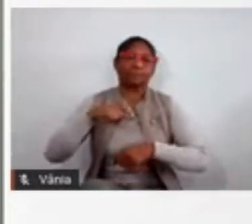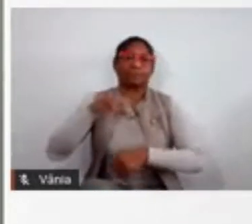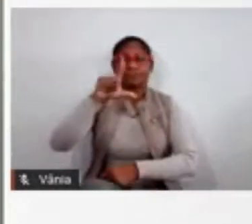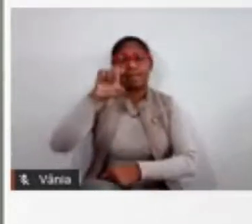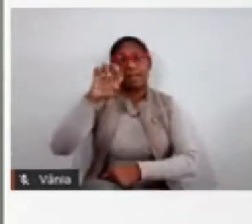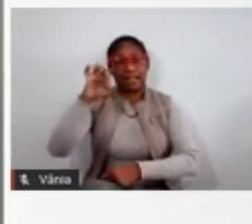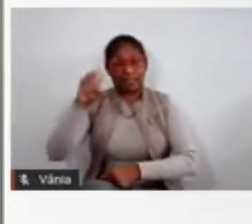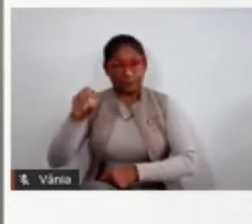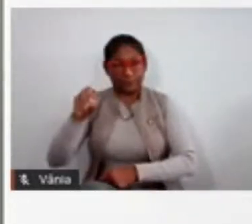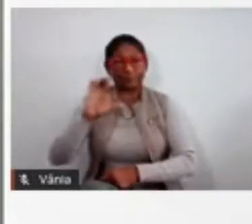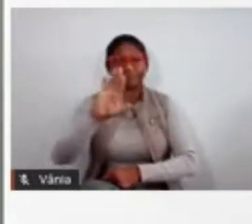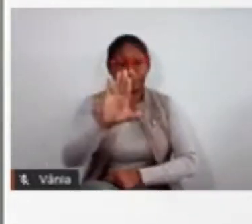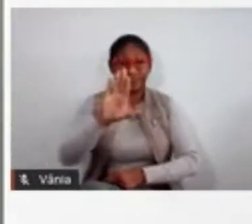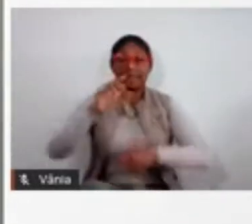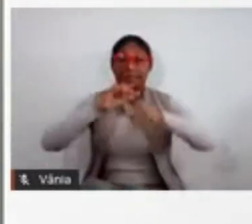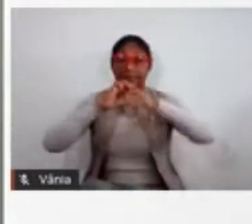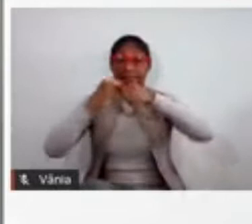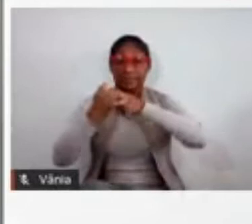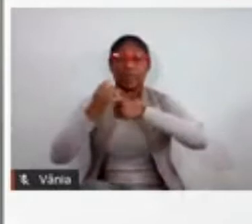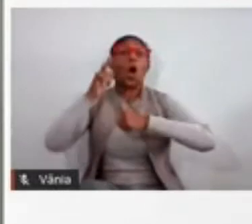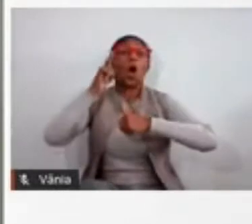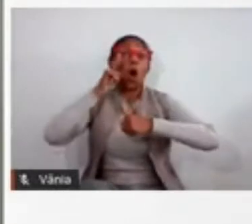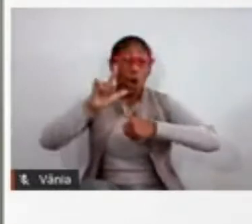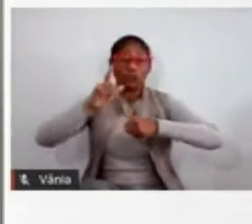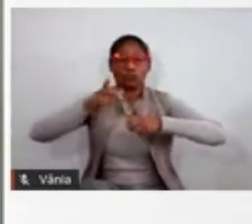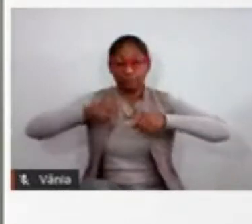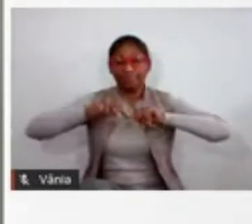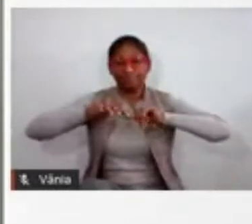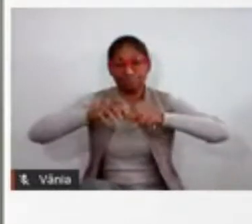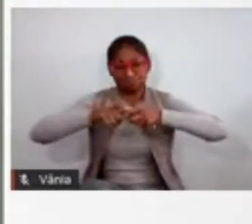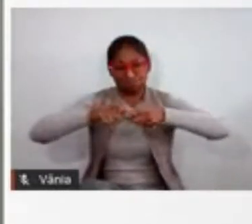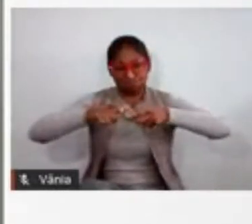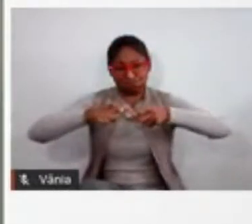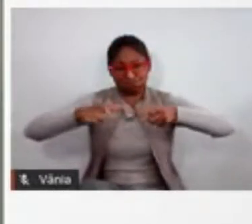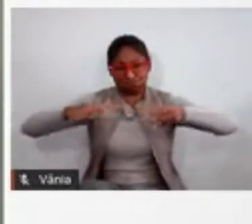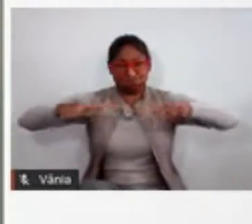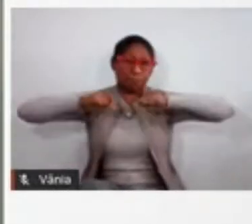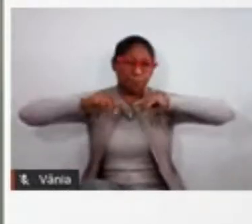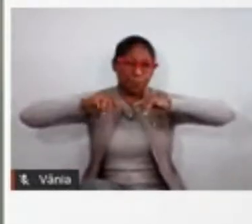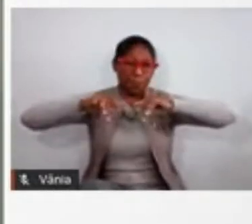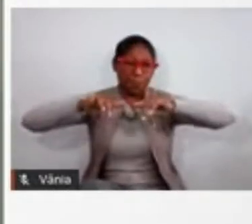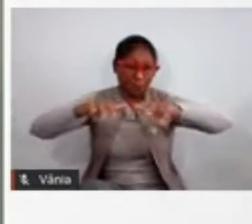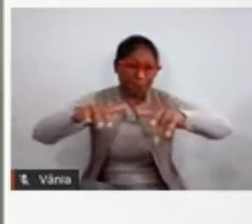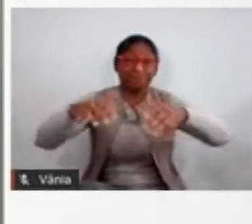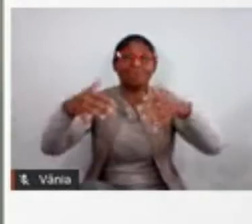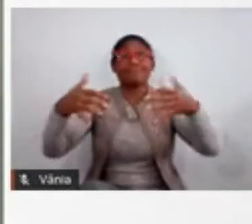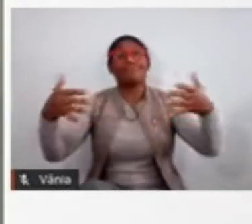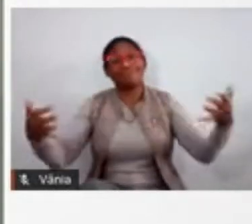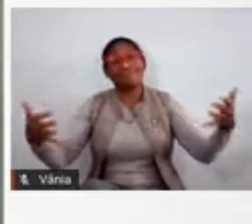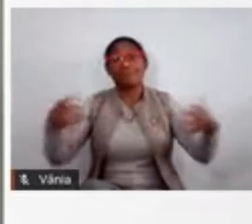o coronavírus continuar crescendo com a demanda que ele cresce por ocupação de leitos de